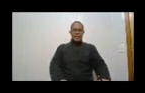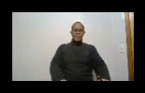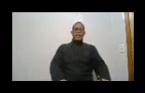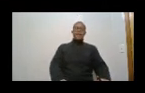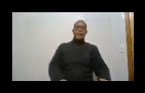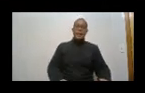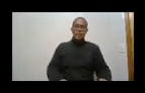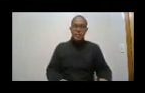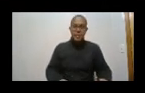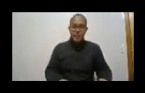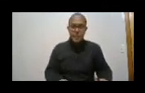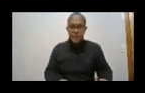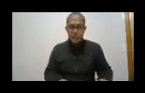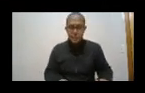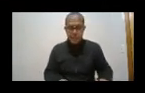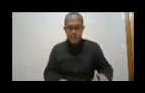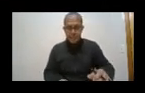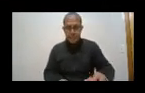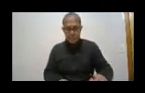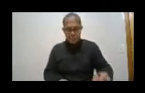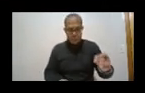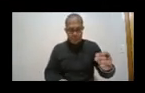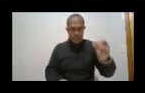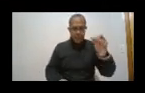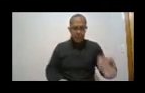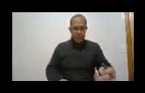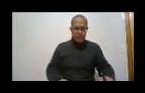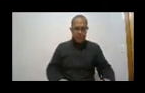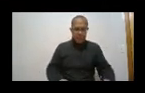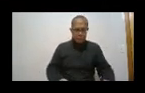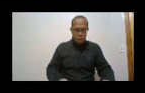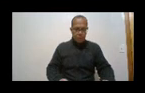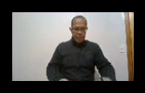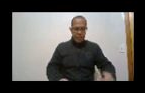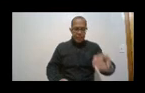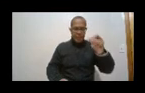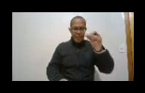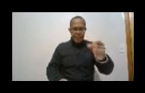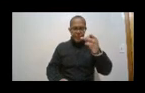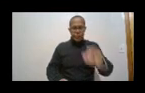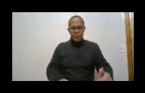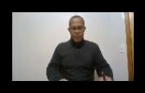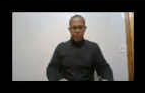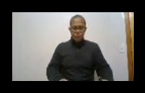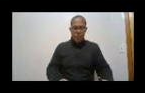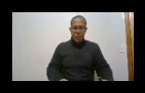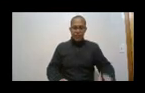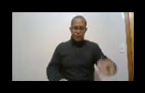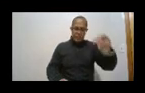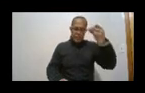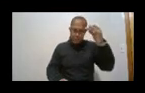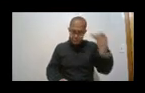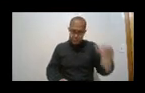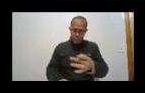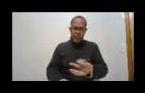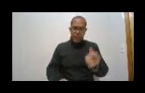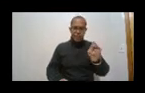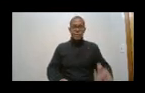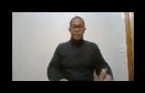a fase da farmacodinâmica, mais precisamente o efeito. Relembro que já pontuamos,